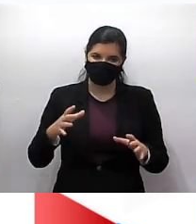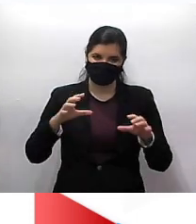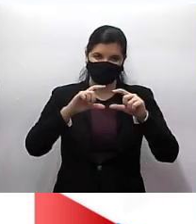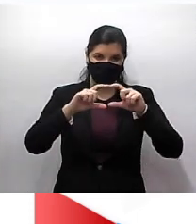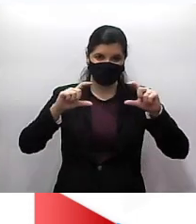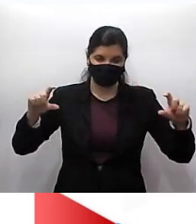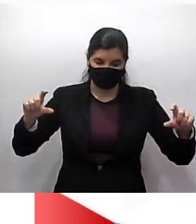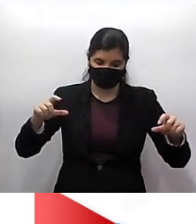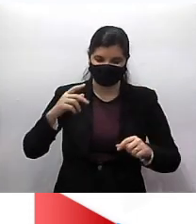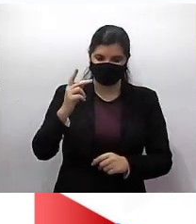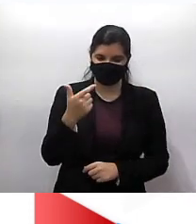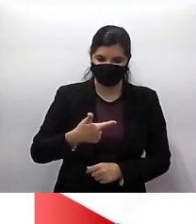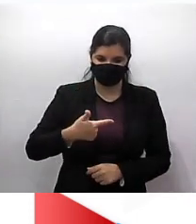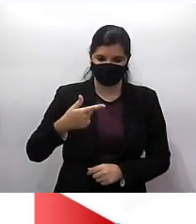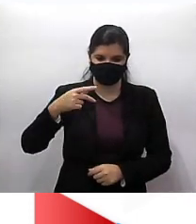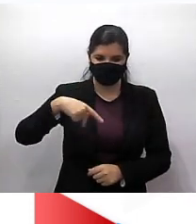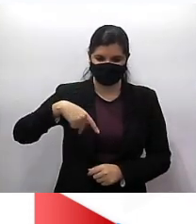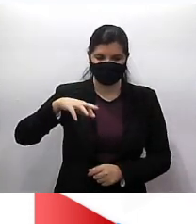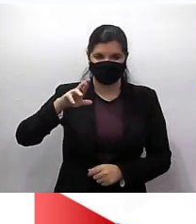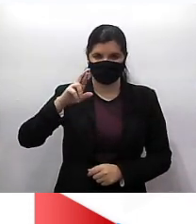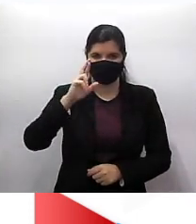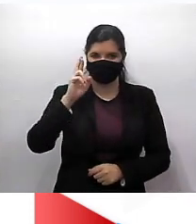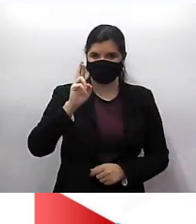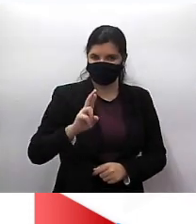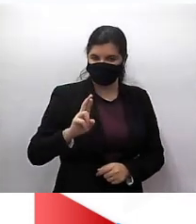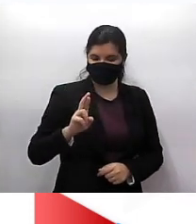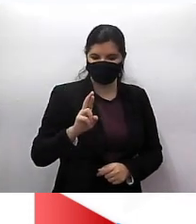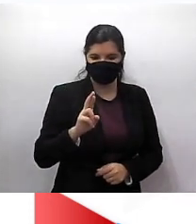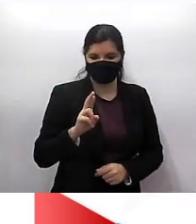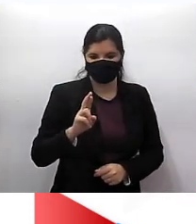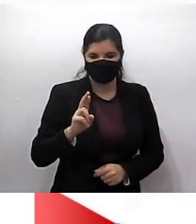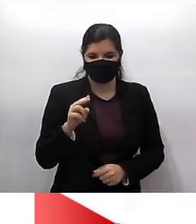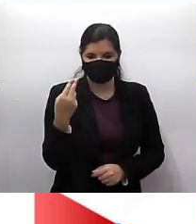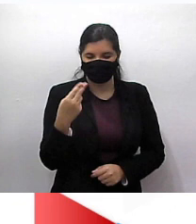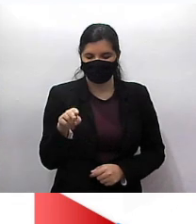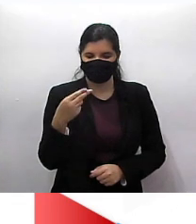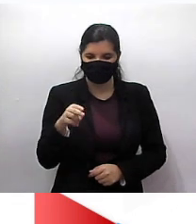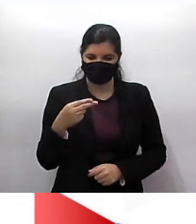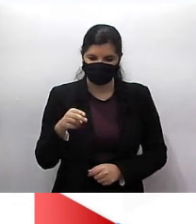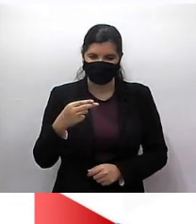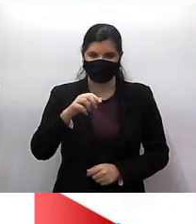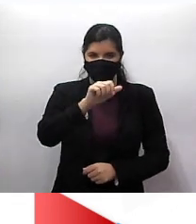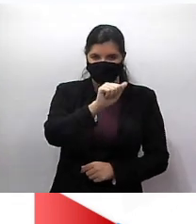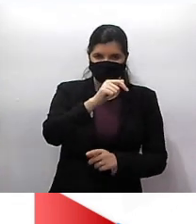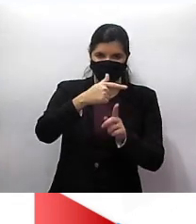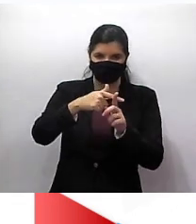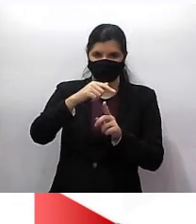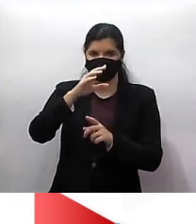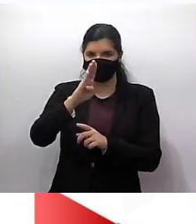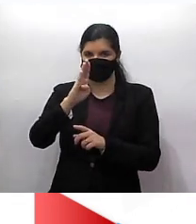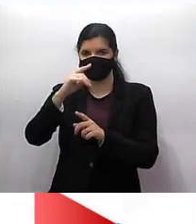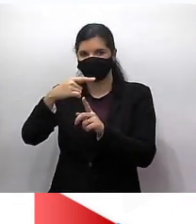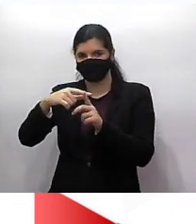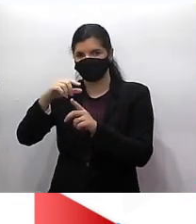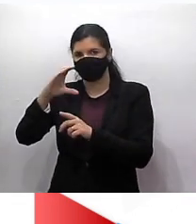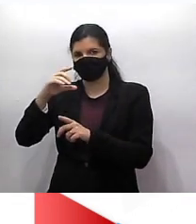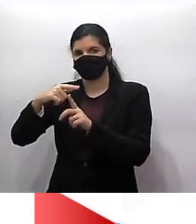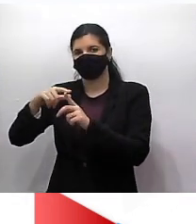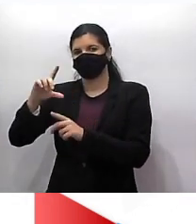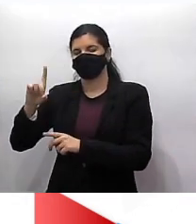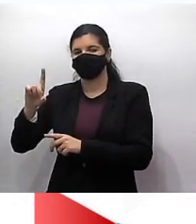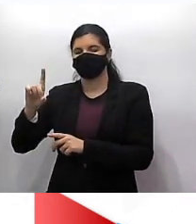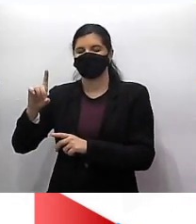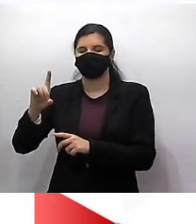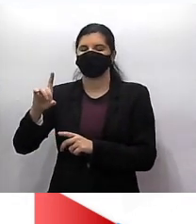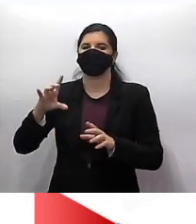fórmula. 2P para o perímetro. Desse caso aí, o retângulo é A mais B mais C mais D, ou seja, a soma